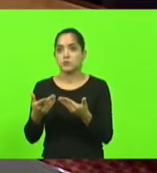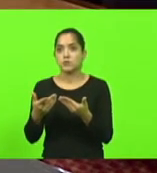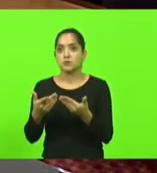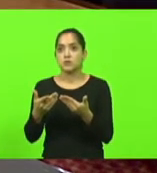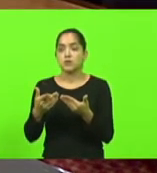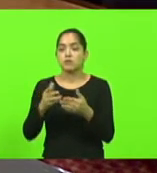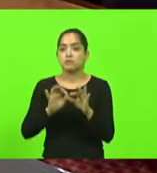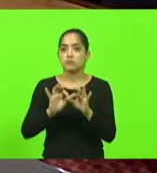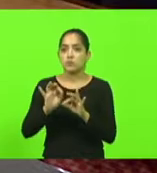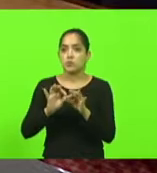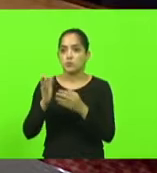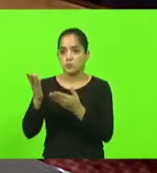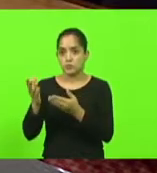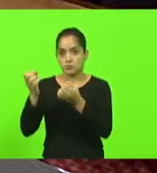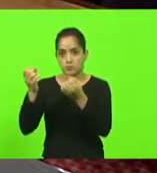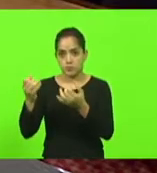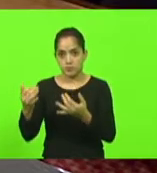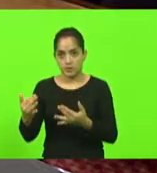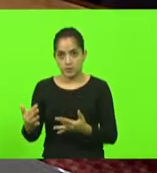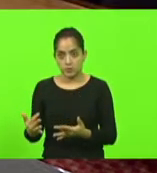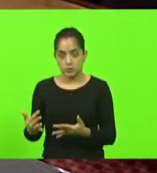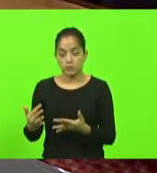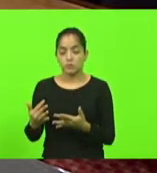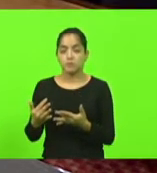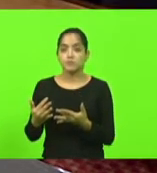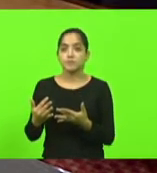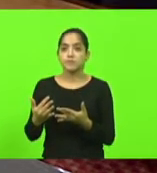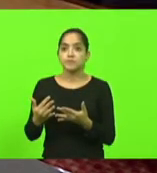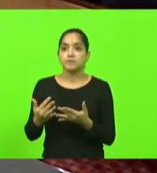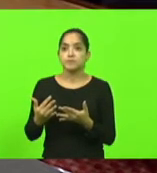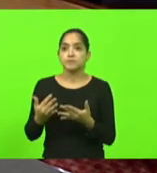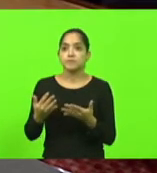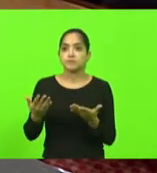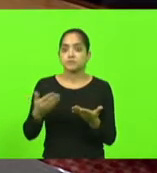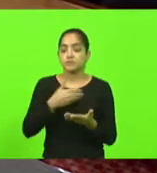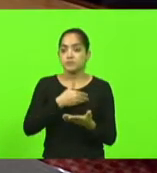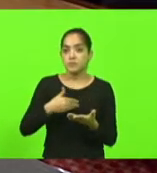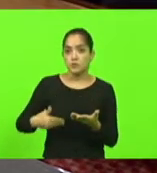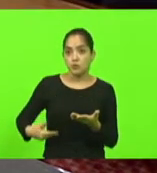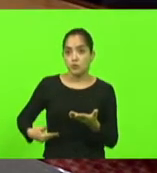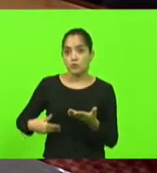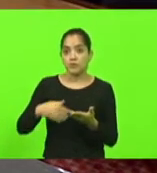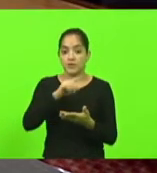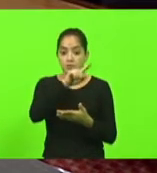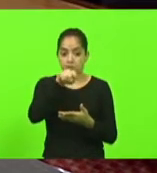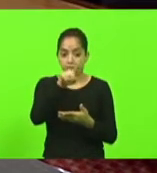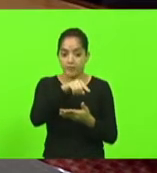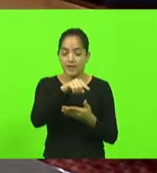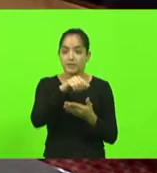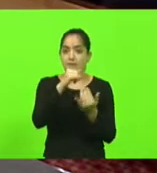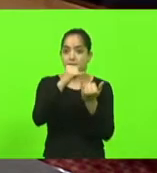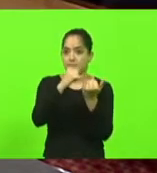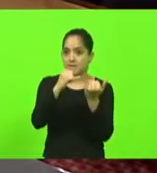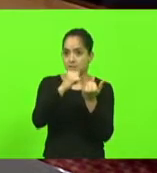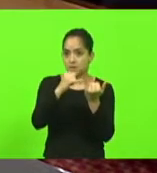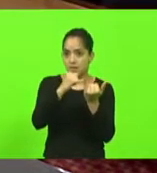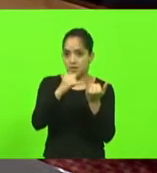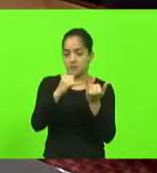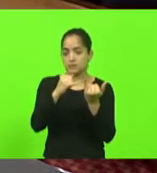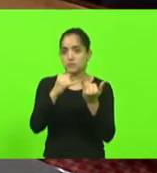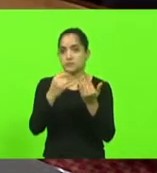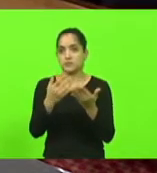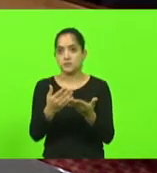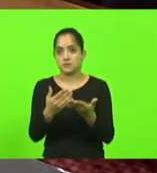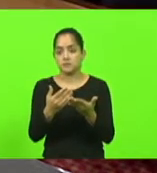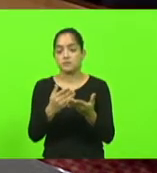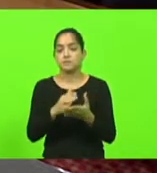muito bem aqui o deputado Valdir Cobalcini, o governo apenas veta uma parte que cria funções para o